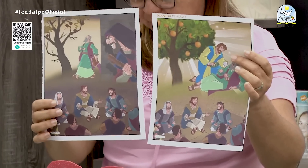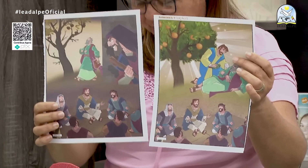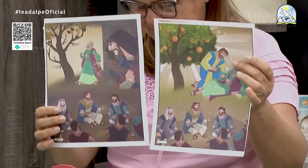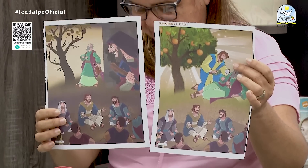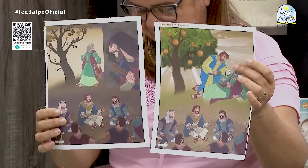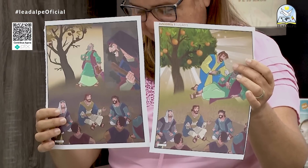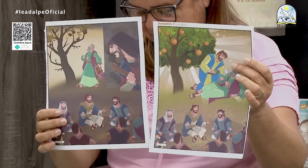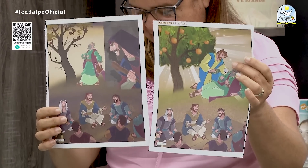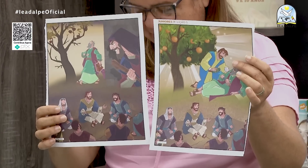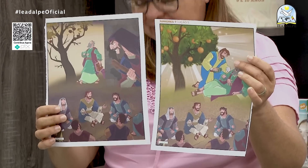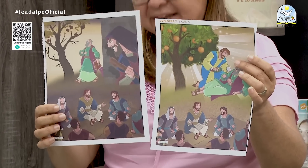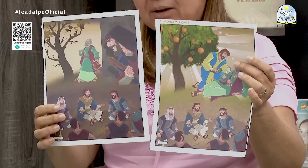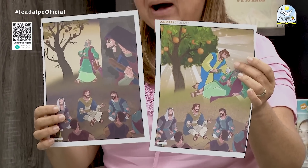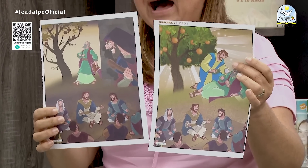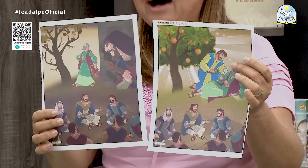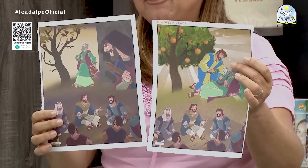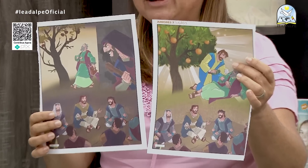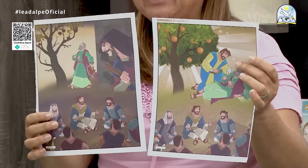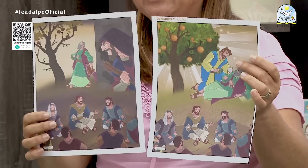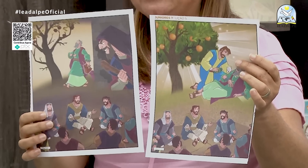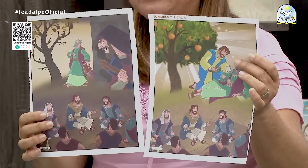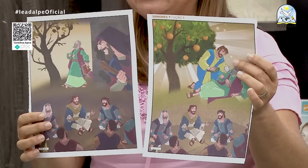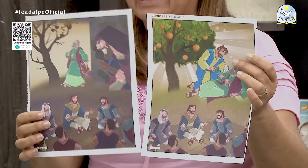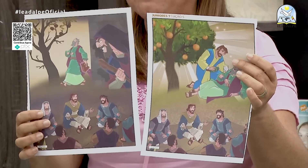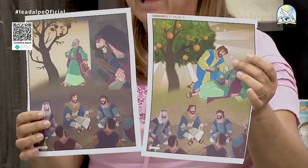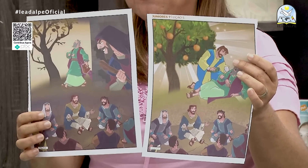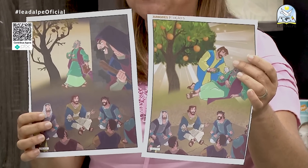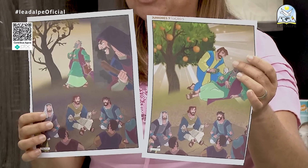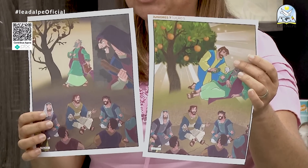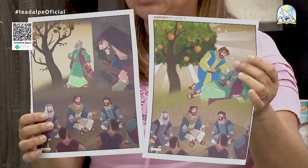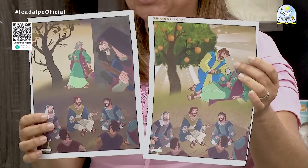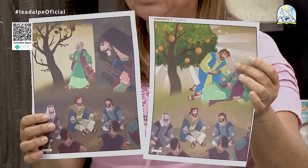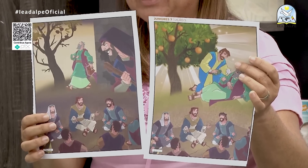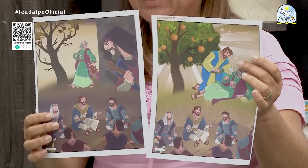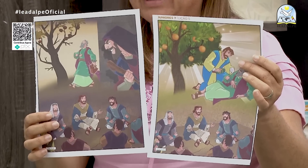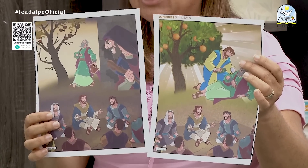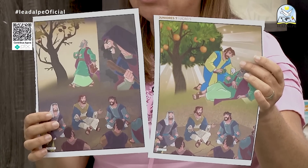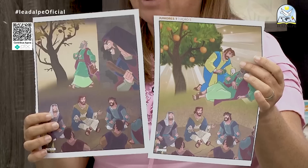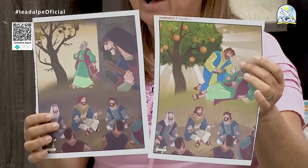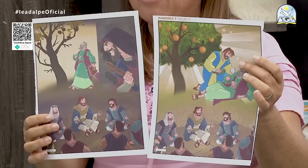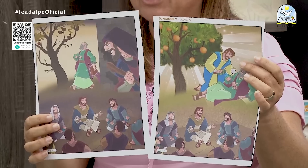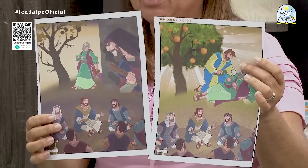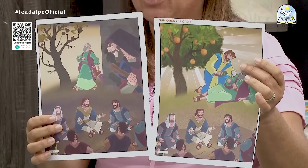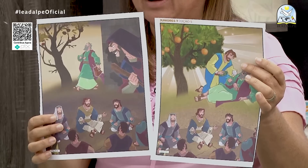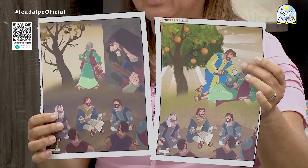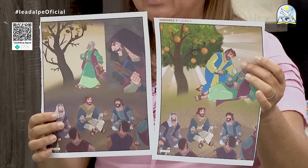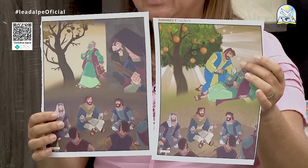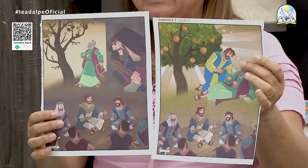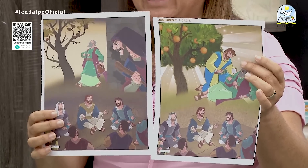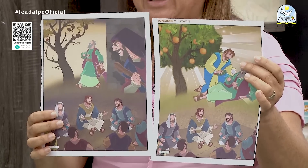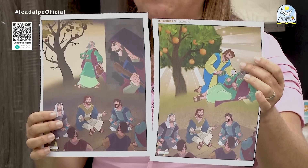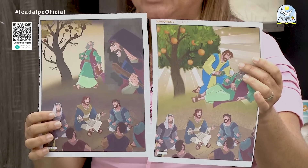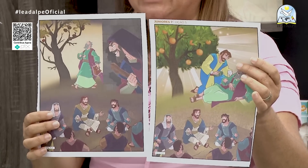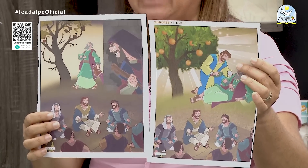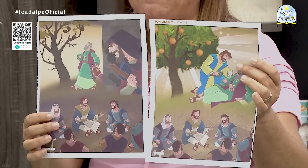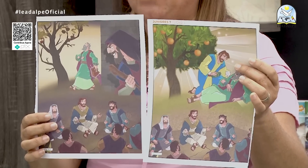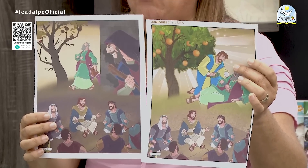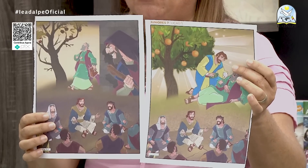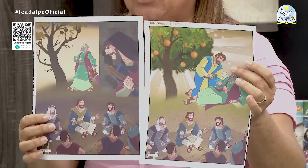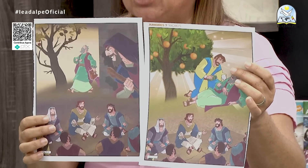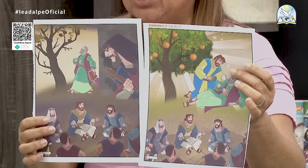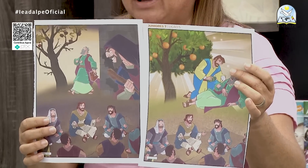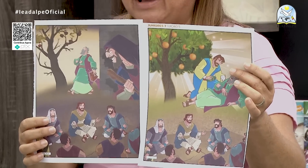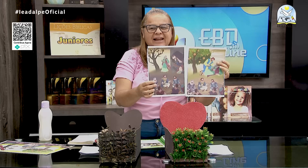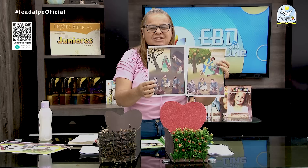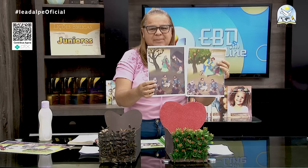você pode observar então a árvore que dá uma fruto Então não é uma árvore boa e a árvore que dá